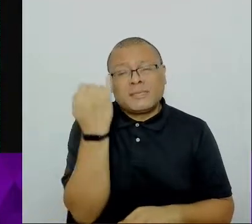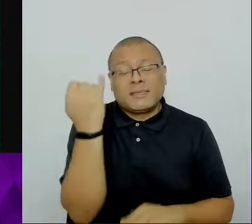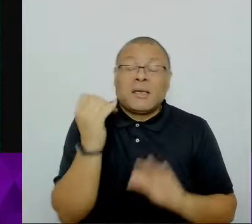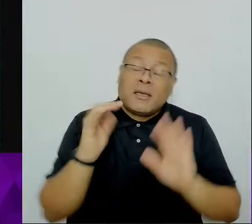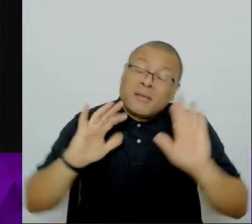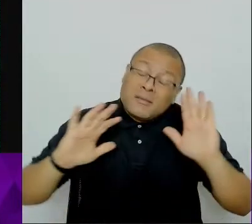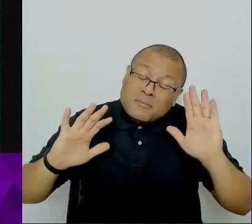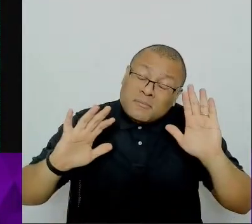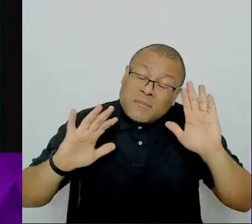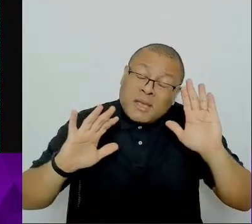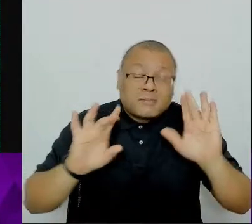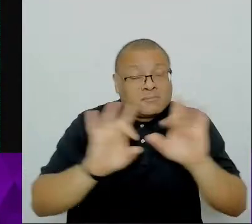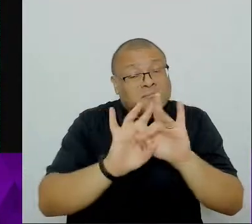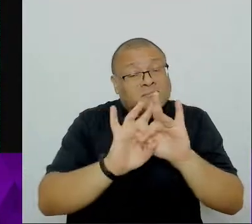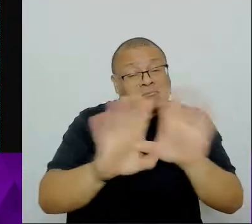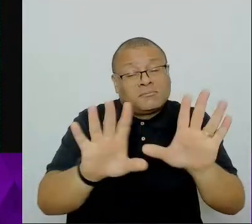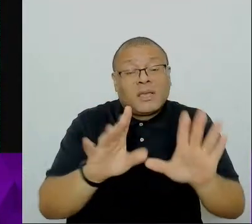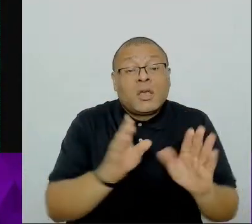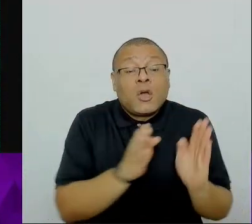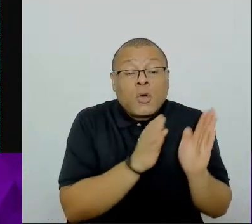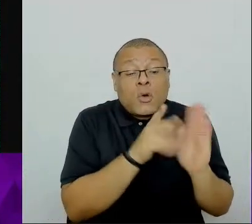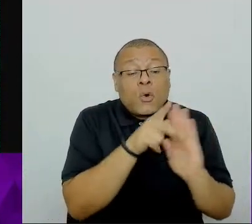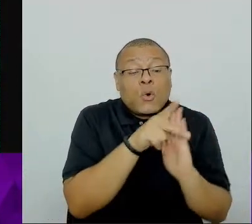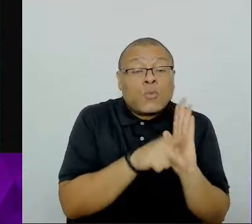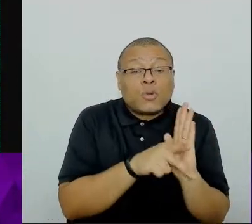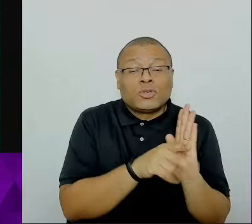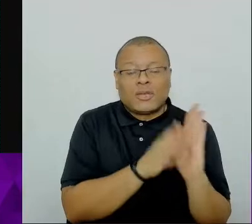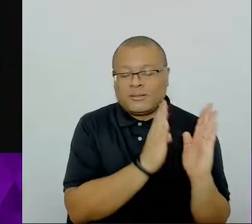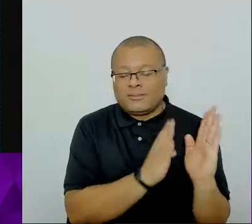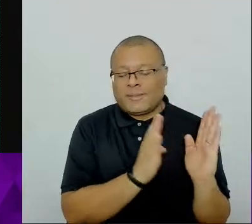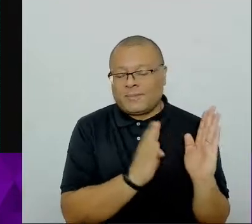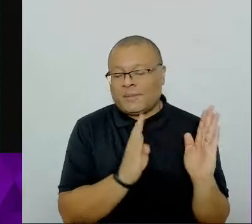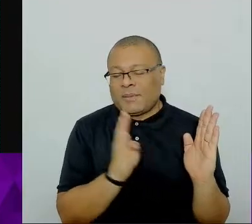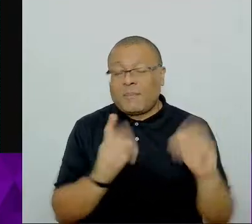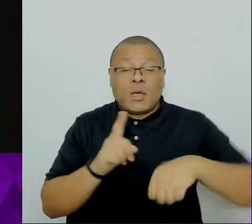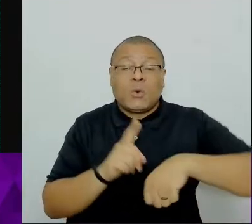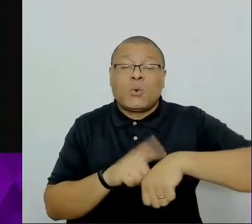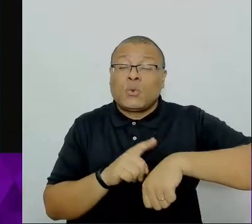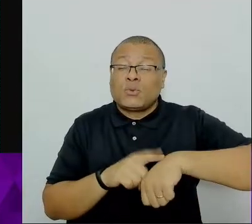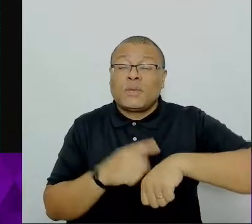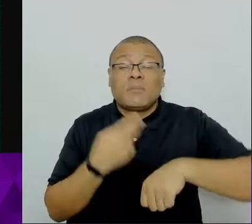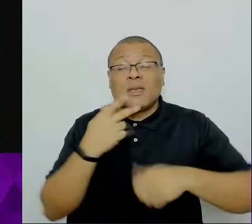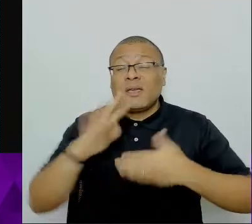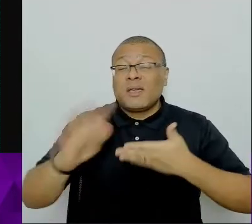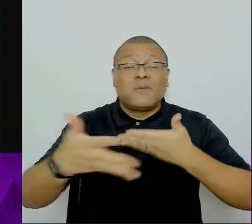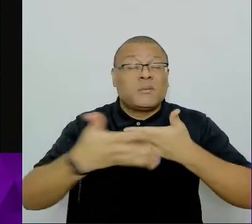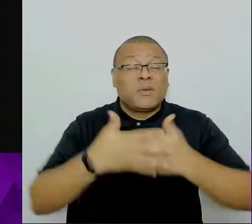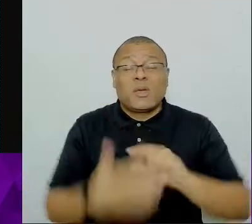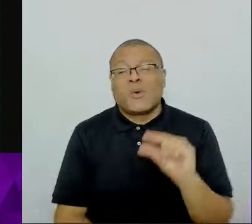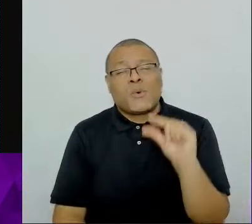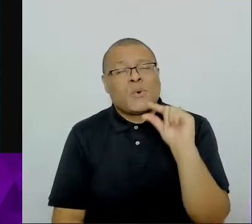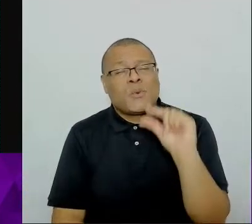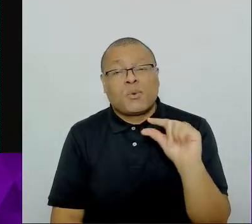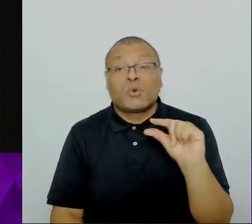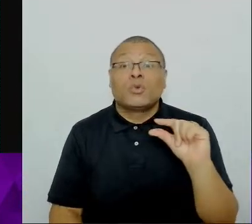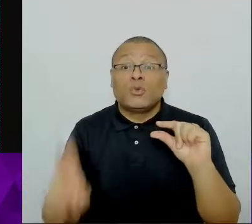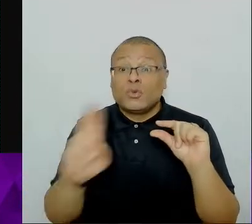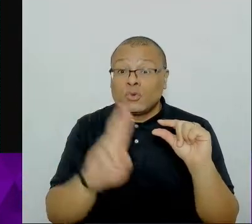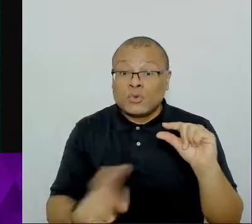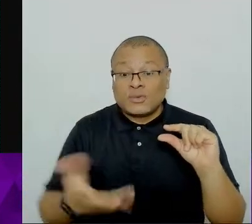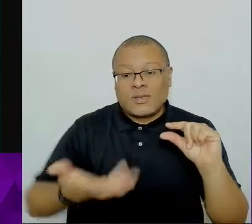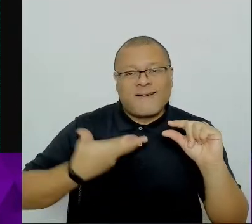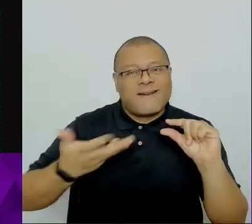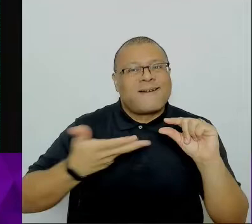muito da sua maturidade do projeto e do tempo que você tem, porque hoje a gente tem poucos frameworks disponíveis para implementar isso com velocidade,